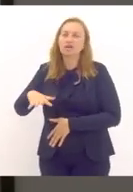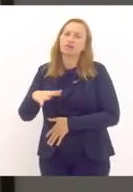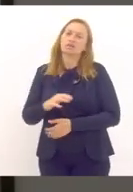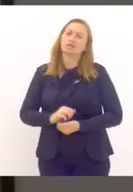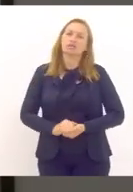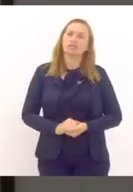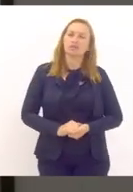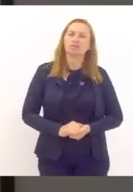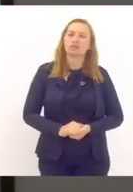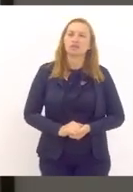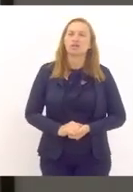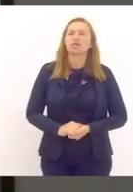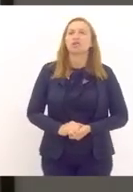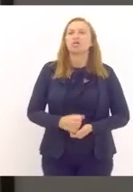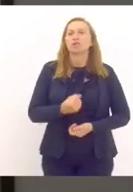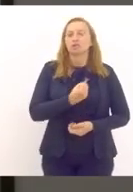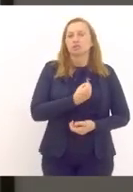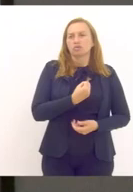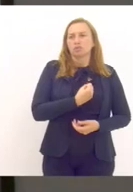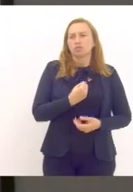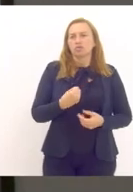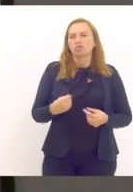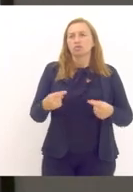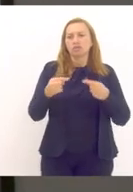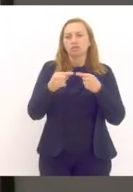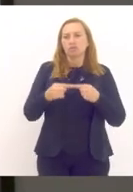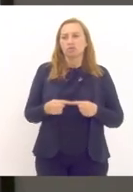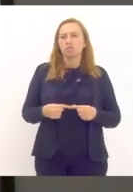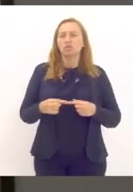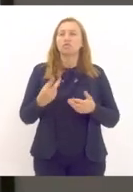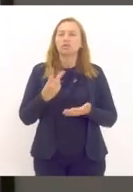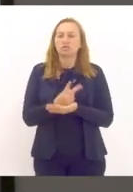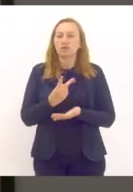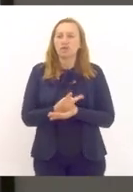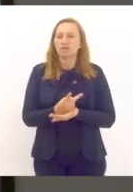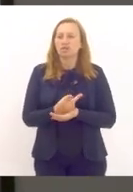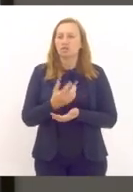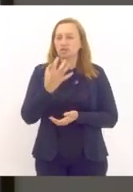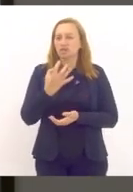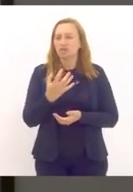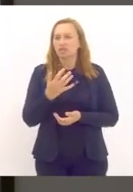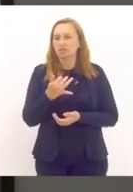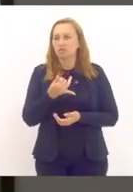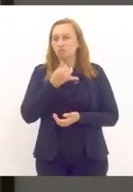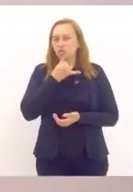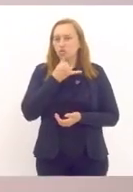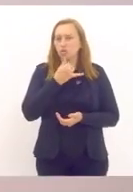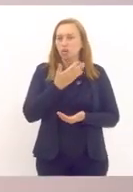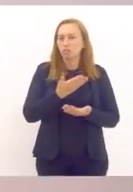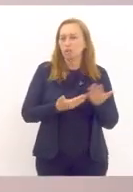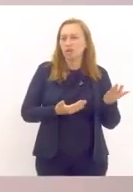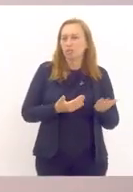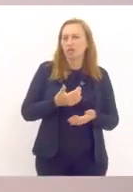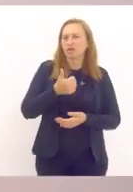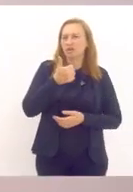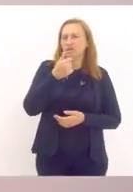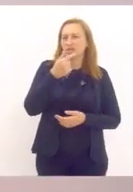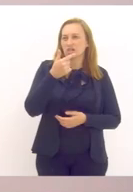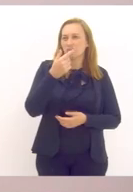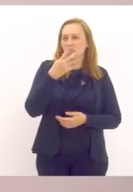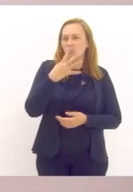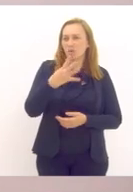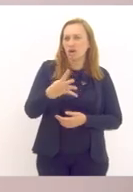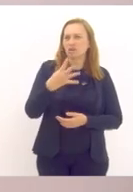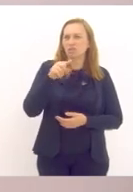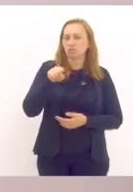sentido. Então, assim, os números conversam, ainda que sejam números terríveis. Nós estamos falando de uma perda de 4,7 bilhões de arrecadação em